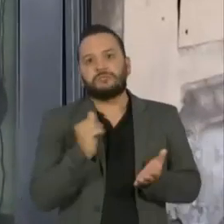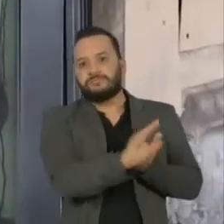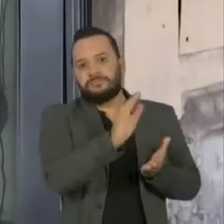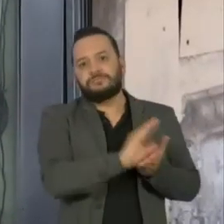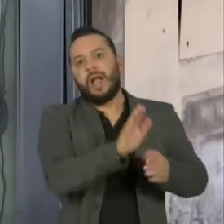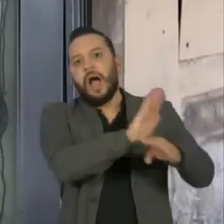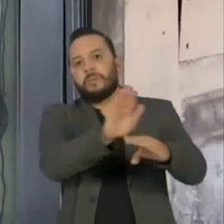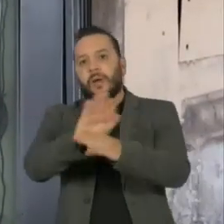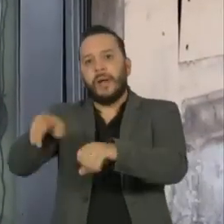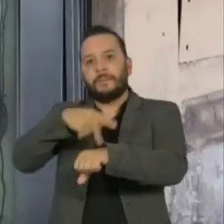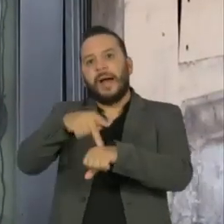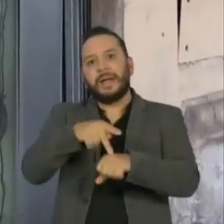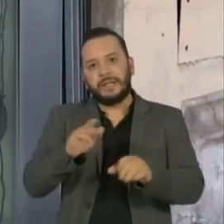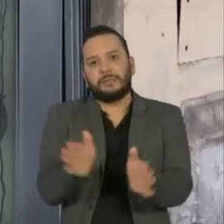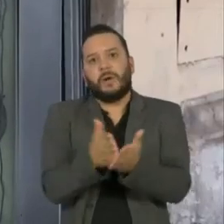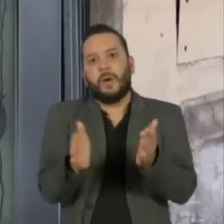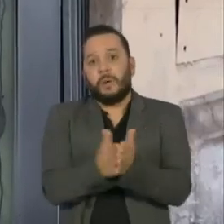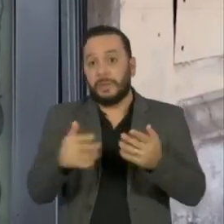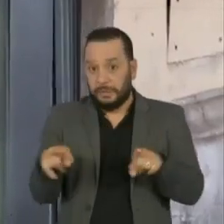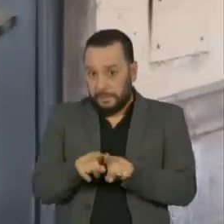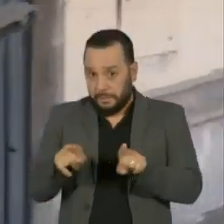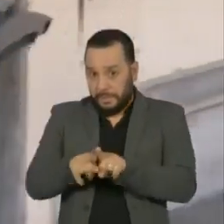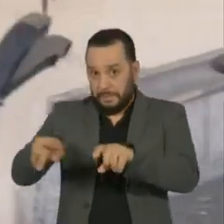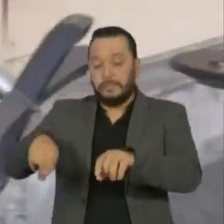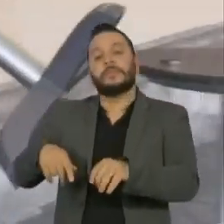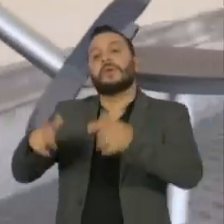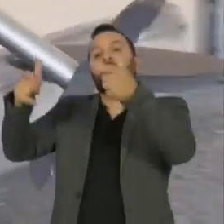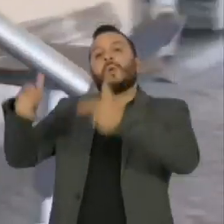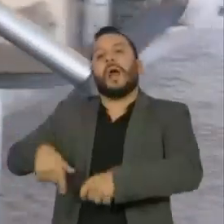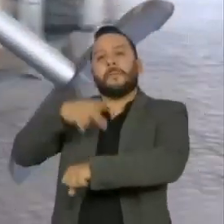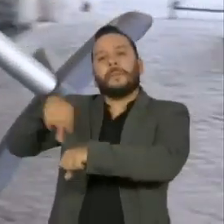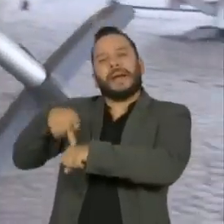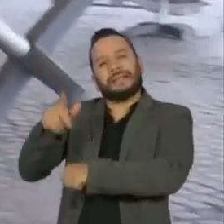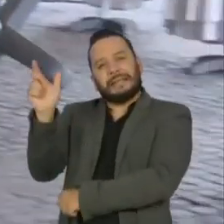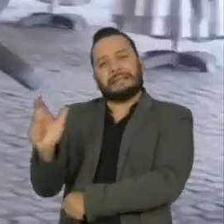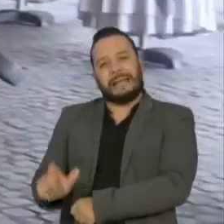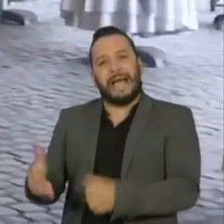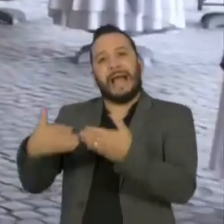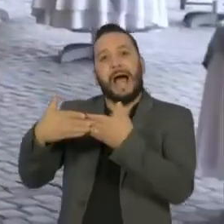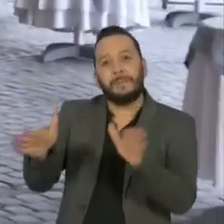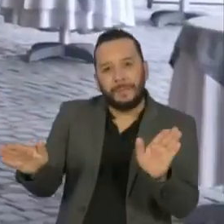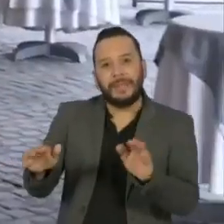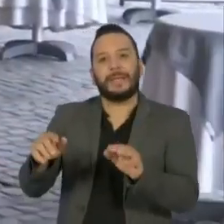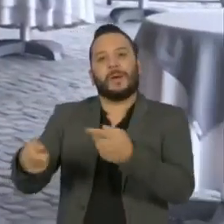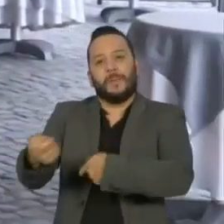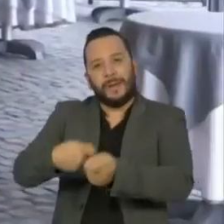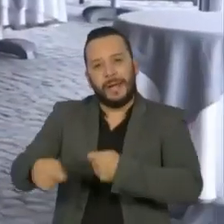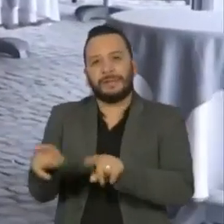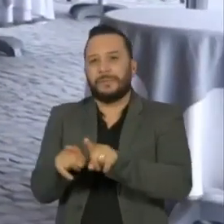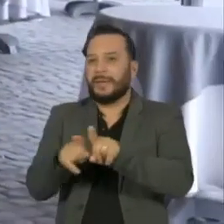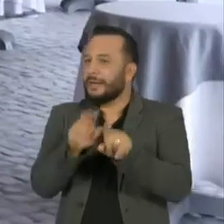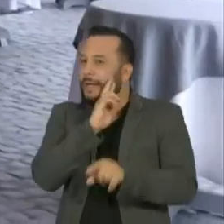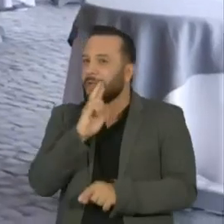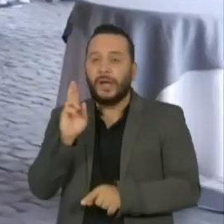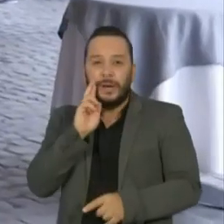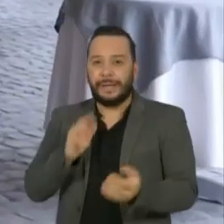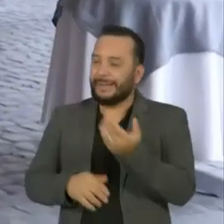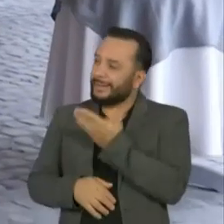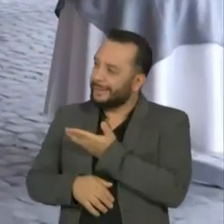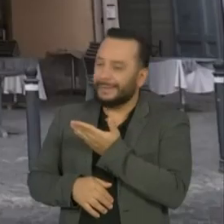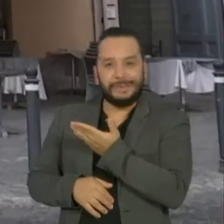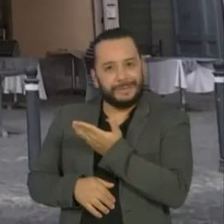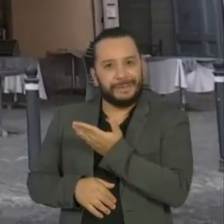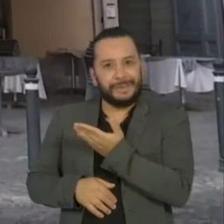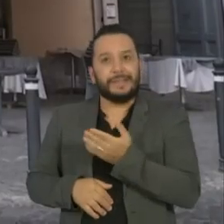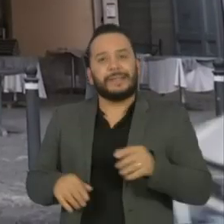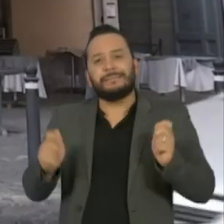os italianos voltaram a abrir suas lojas e restaurantes para saborear um dos principais hábitos do país: